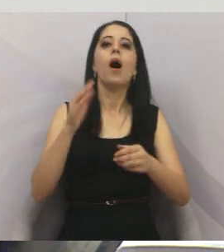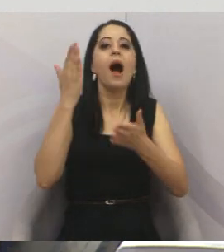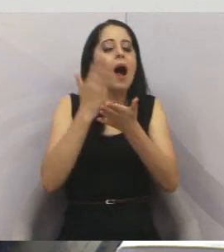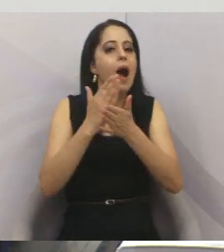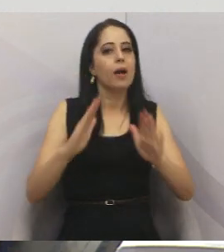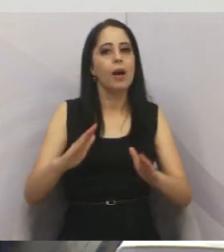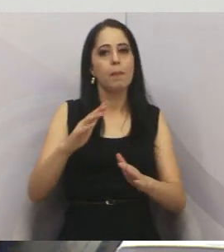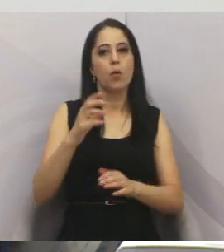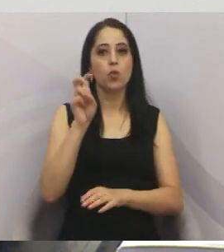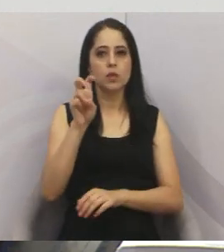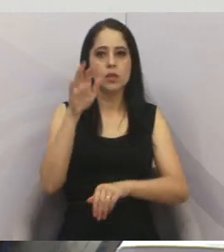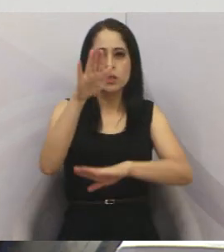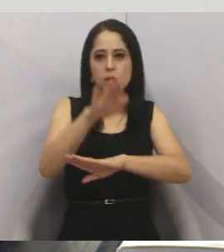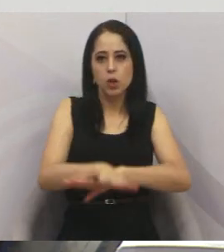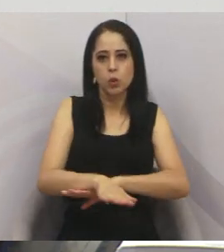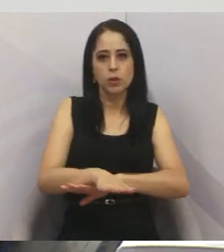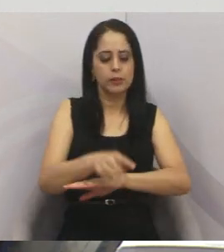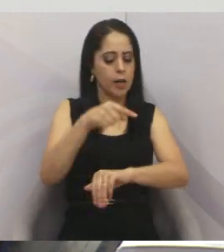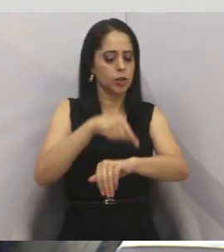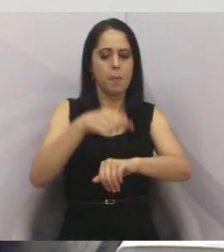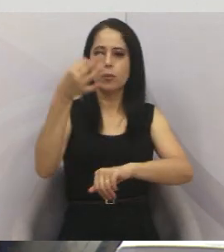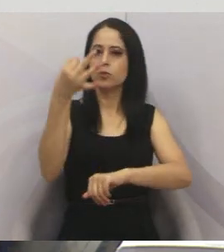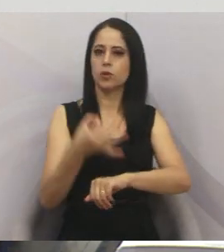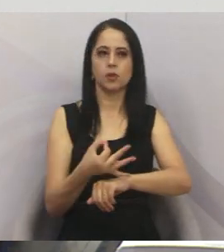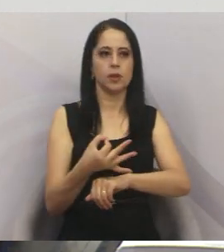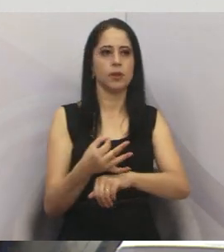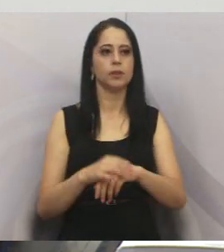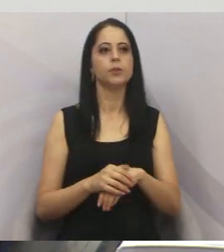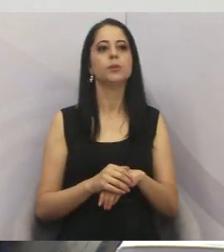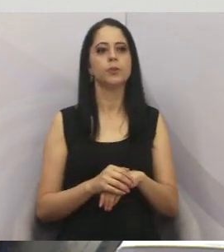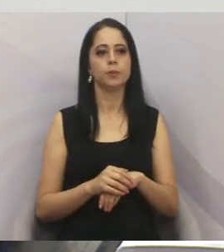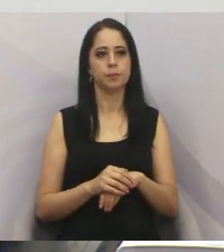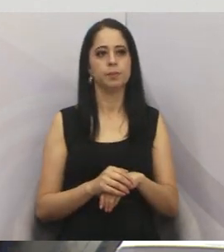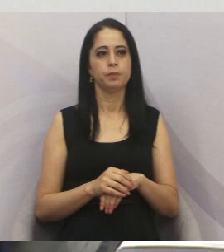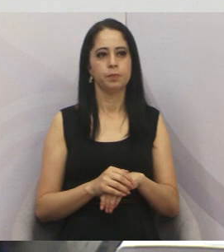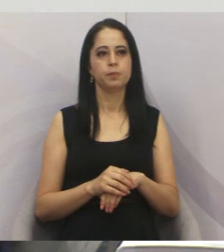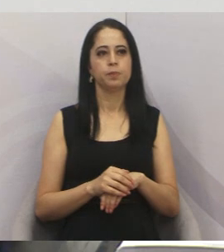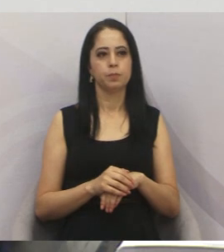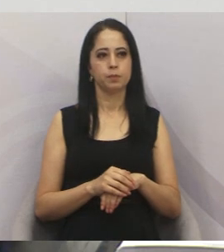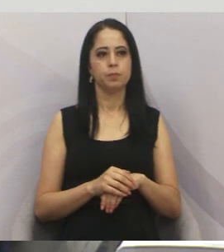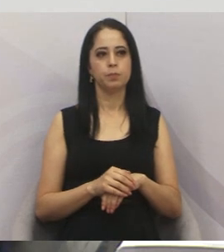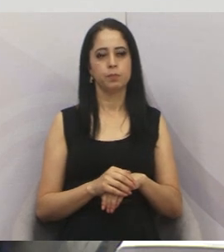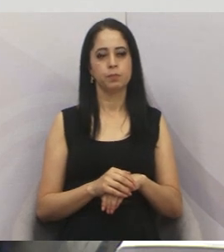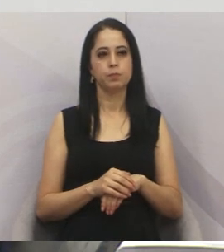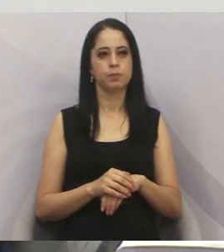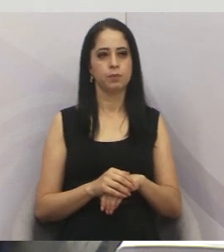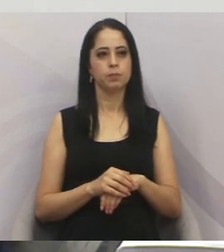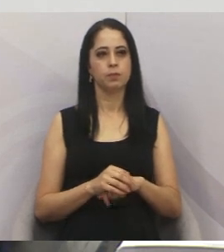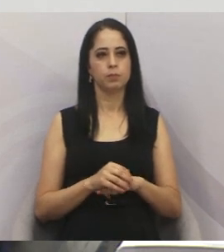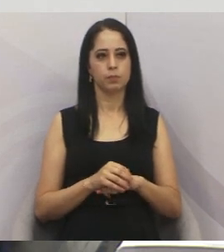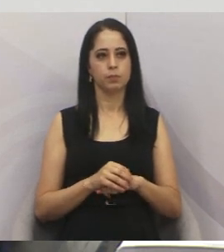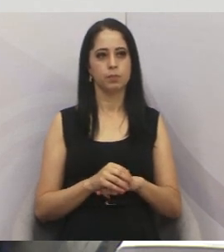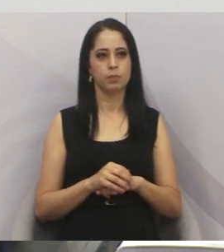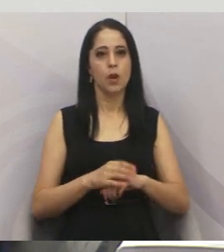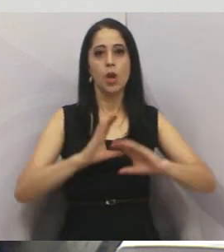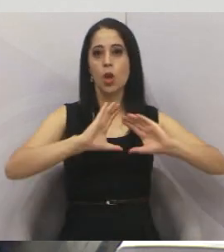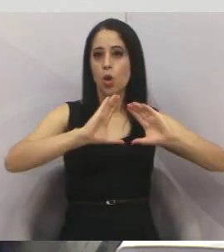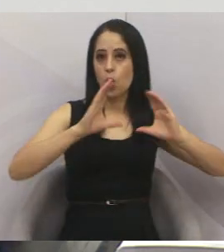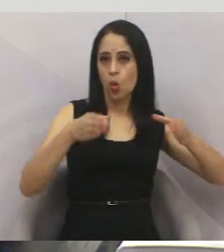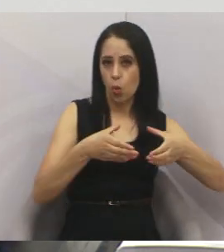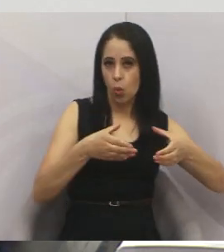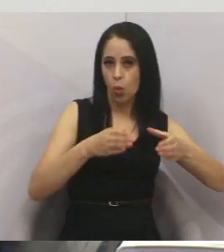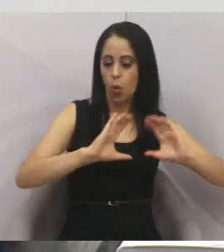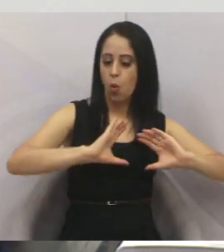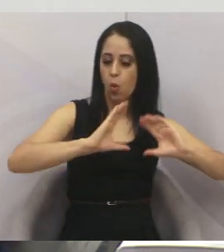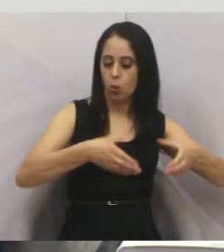ponto, com a assinatura do fechamento e nova lacração da ata pelos membros da comissão